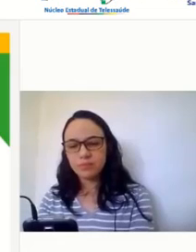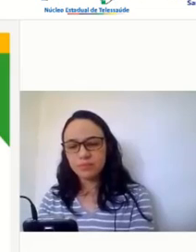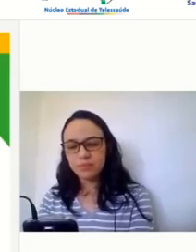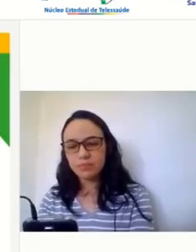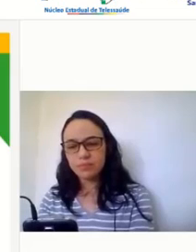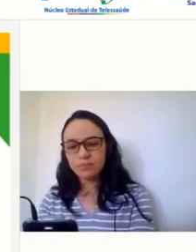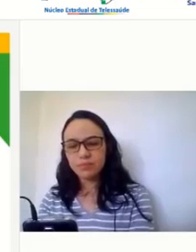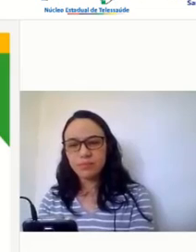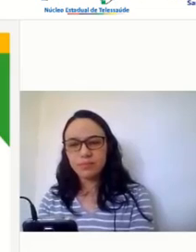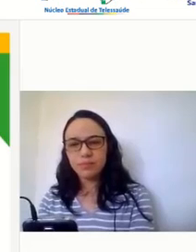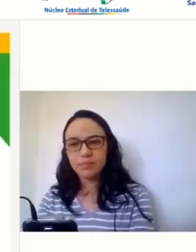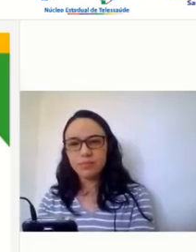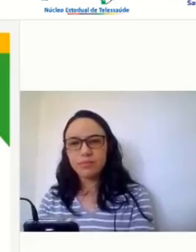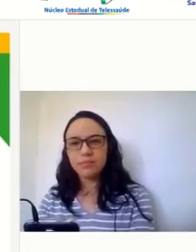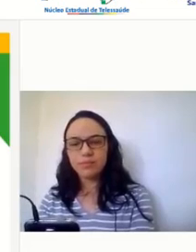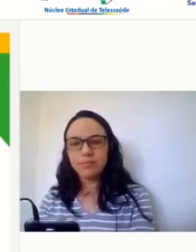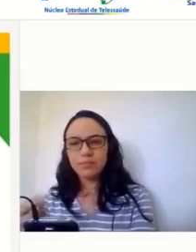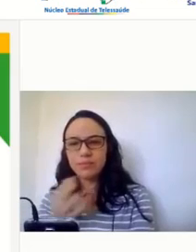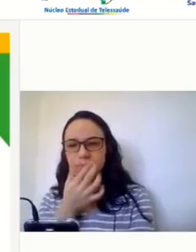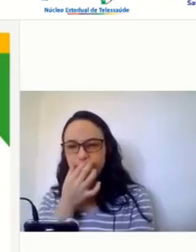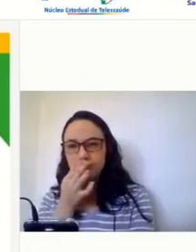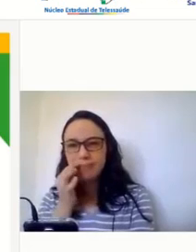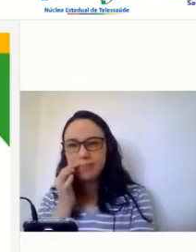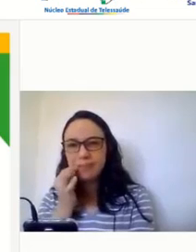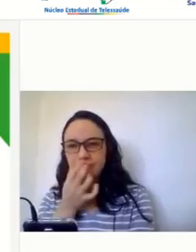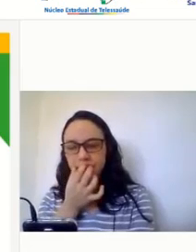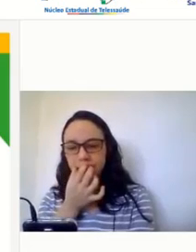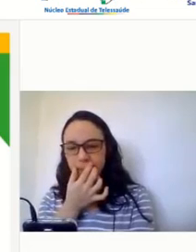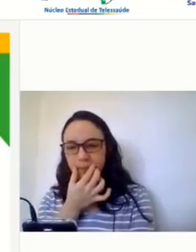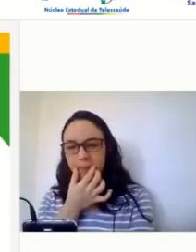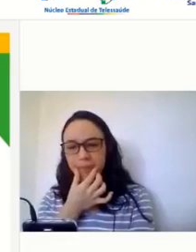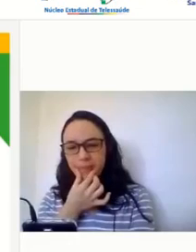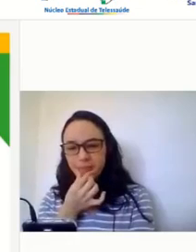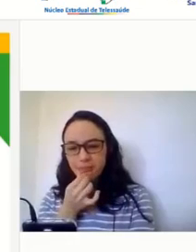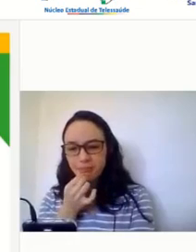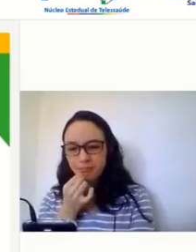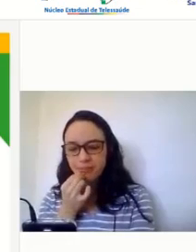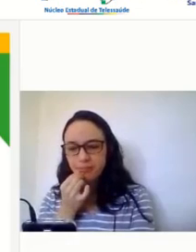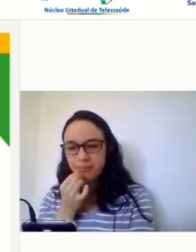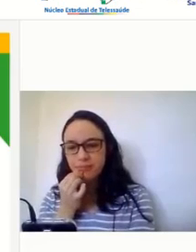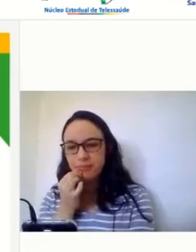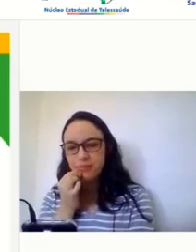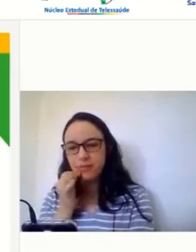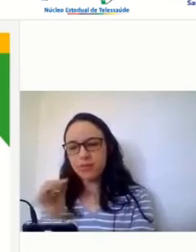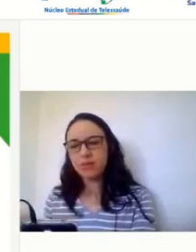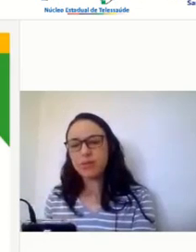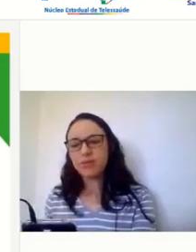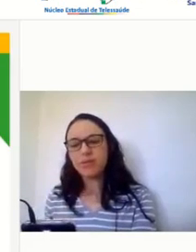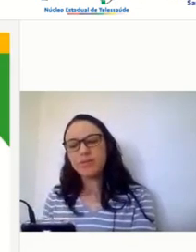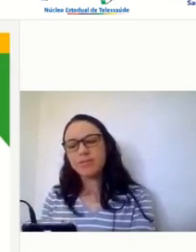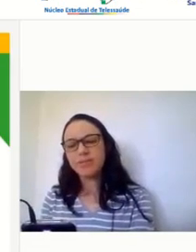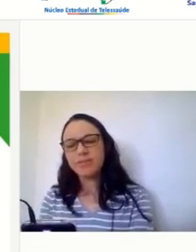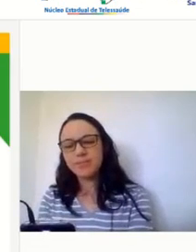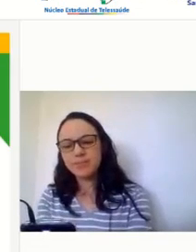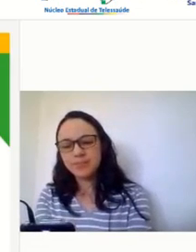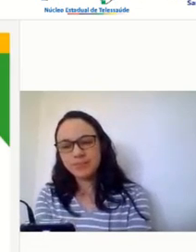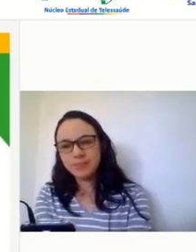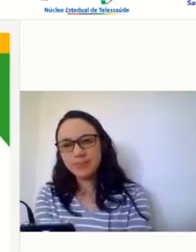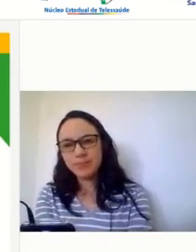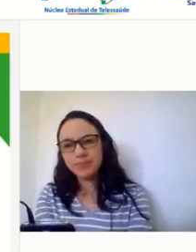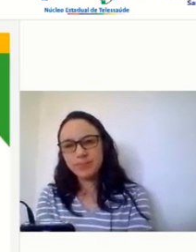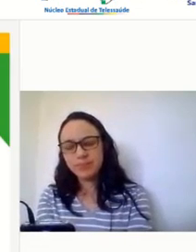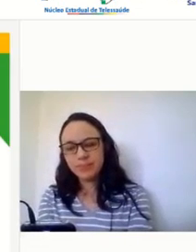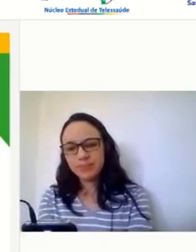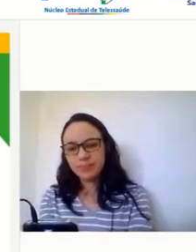de onde esse contato de onde essa pessoa poderia ter se contaminado pelo qual oi e aí